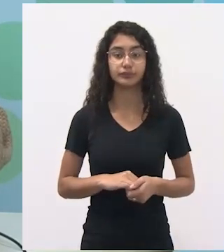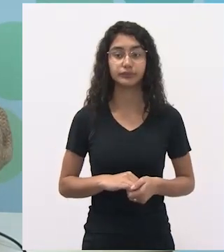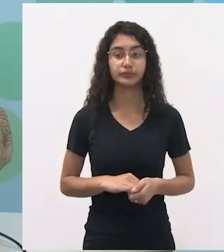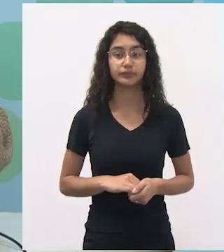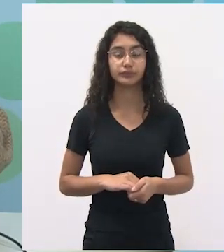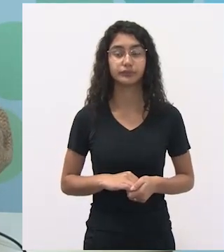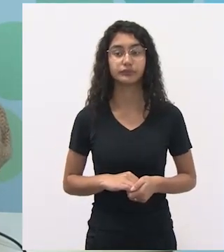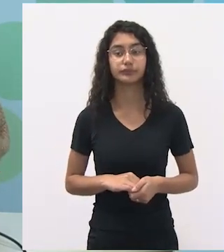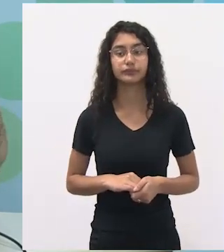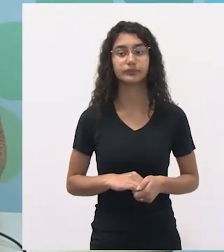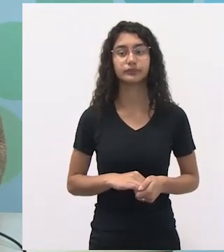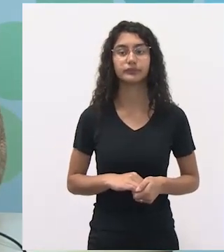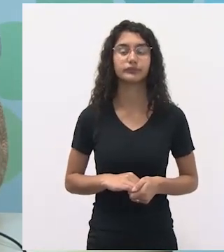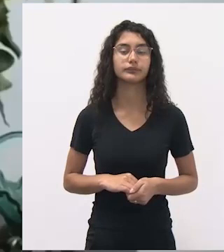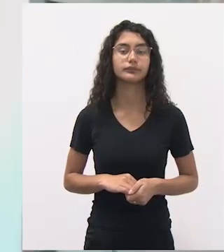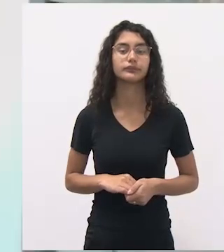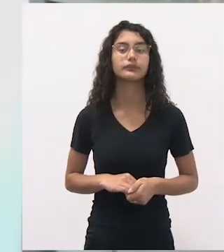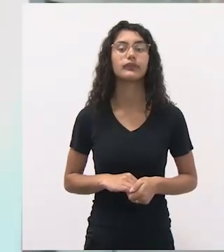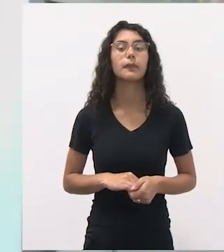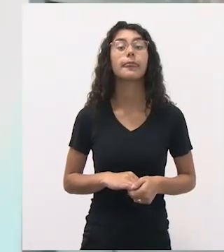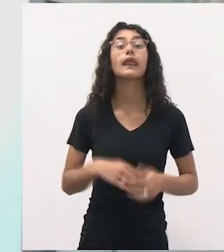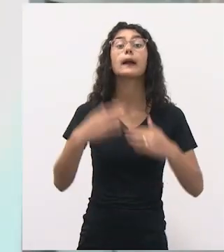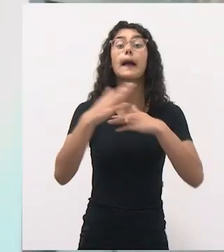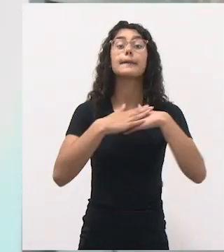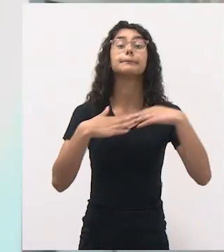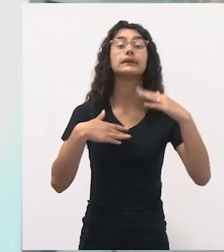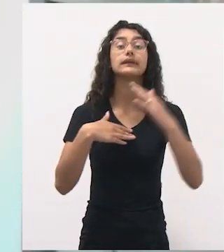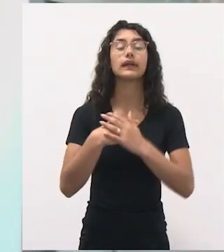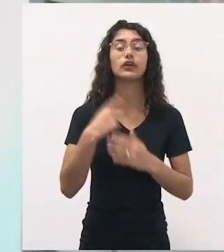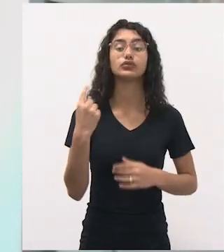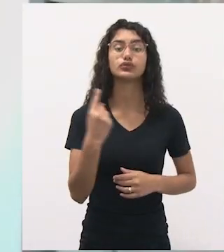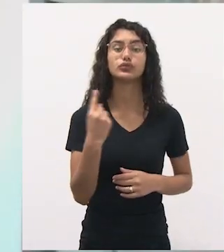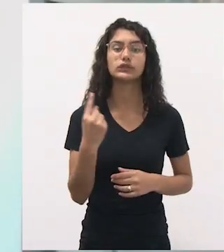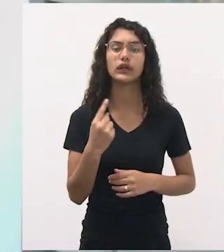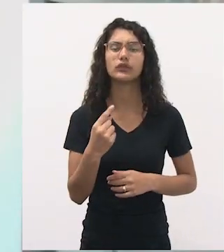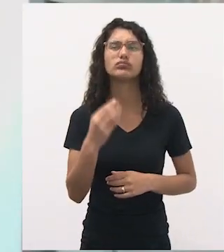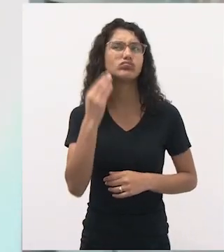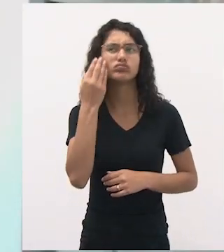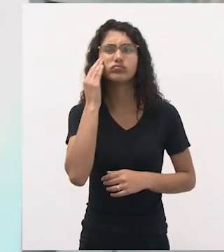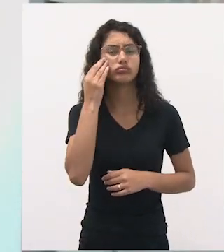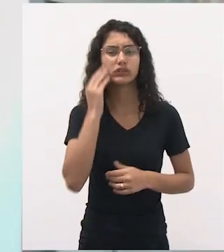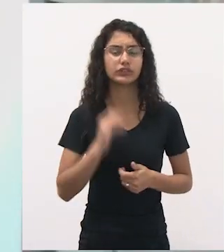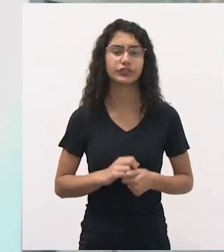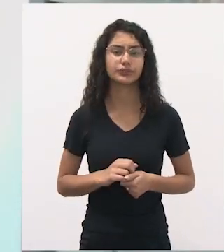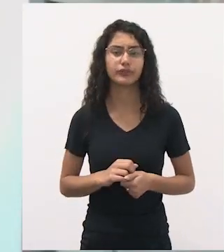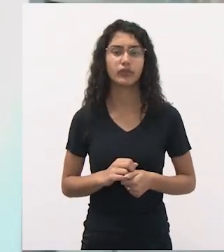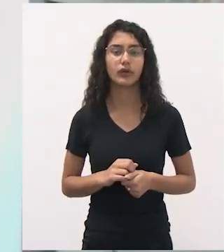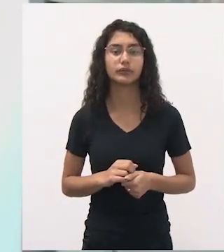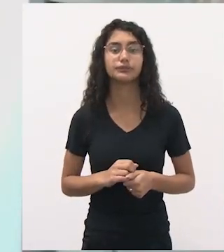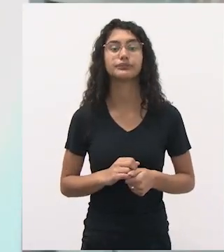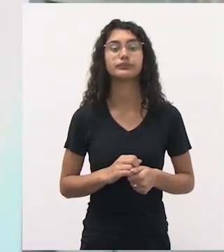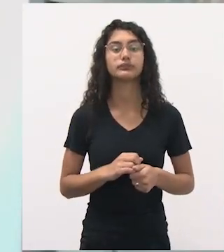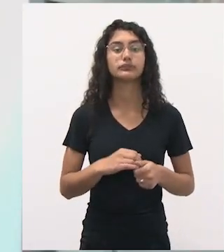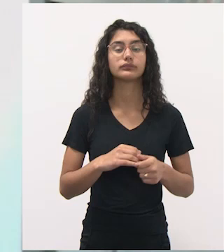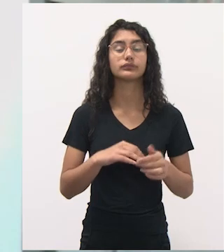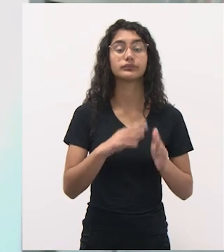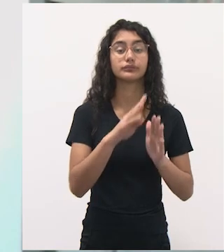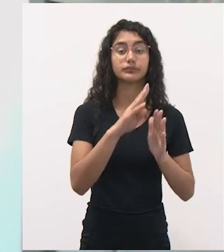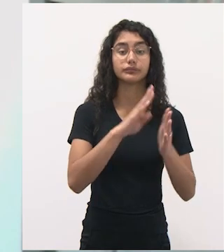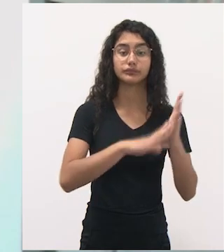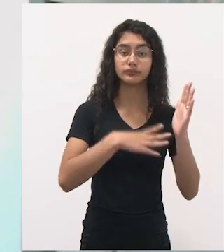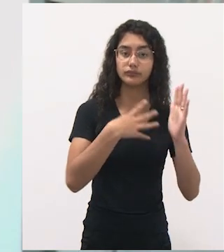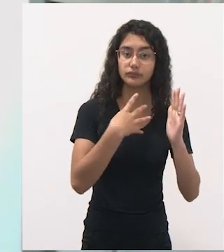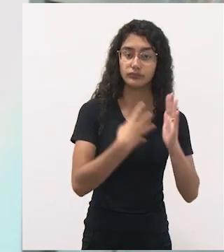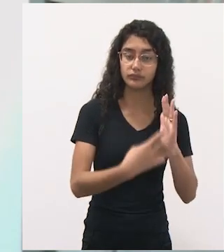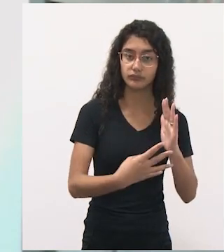Valéria Marques. Habilidade única, não entendi. É assim, a matriz de referência do SAEB,